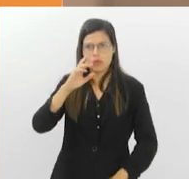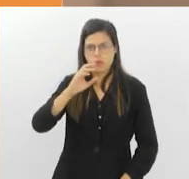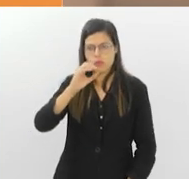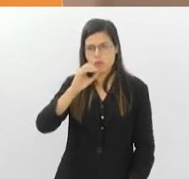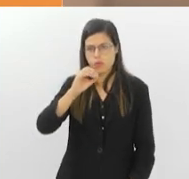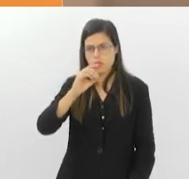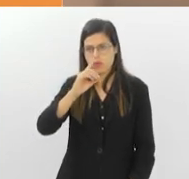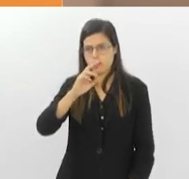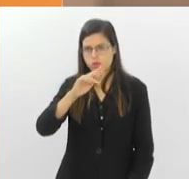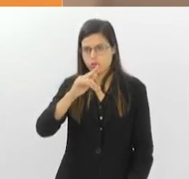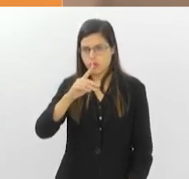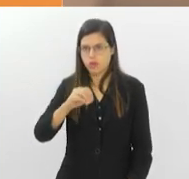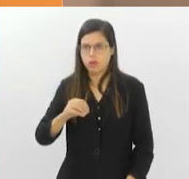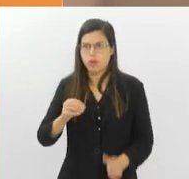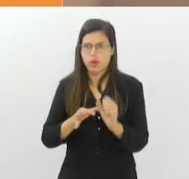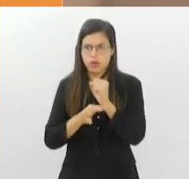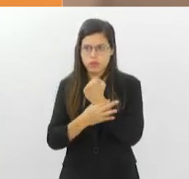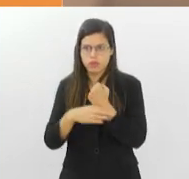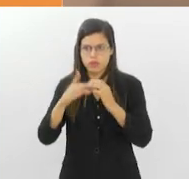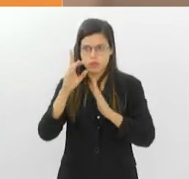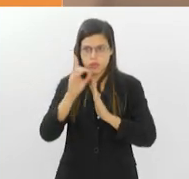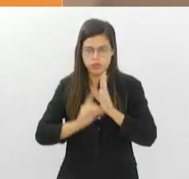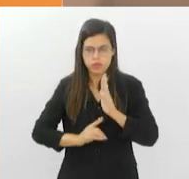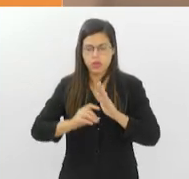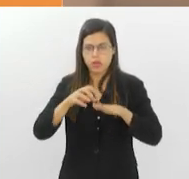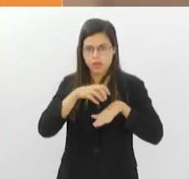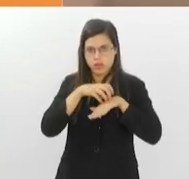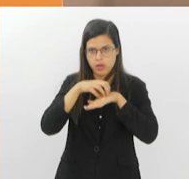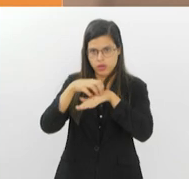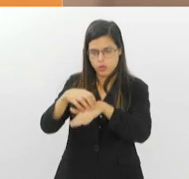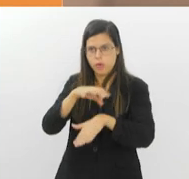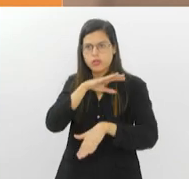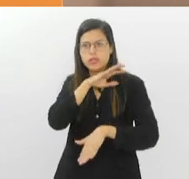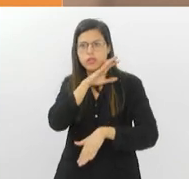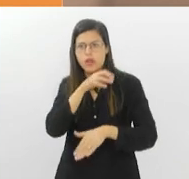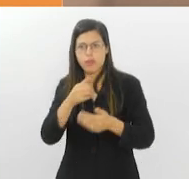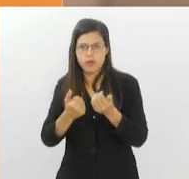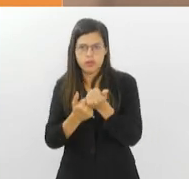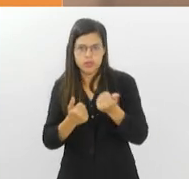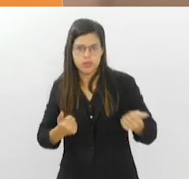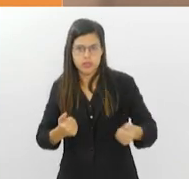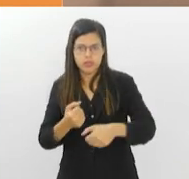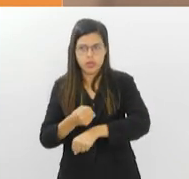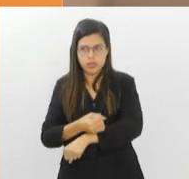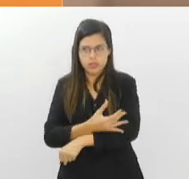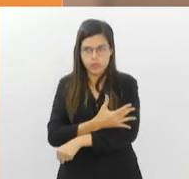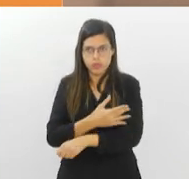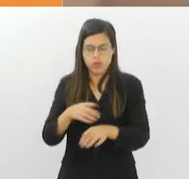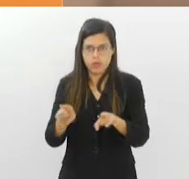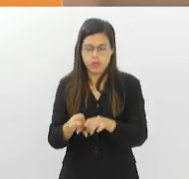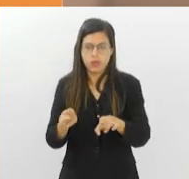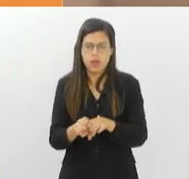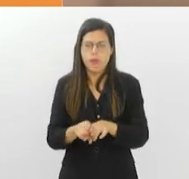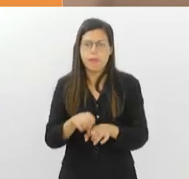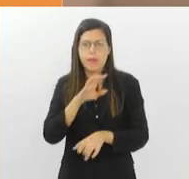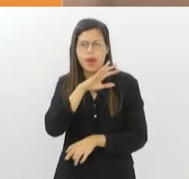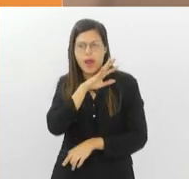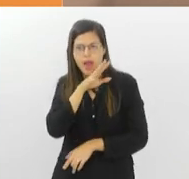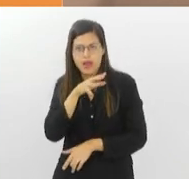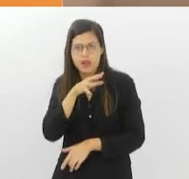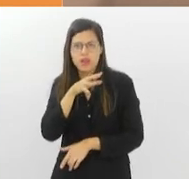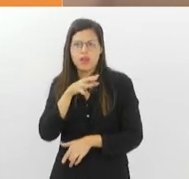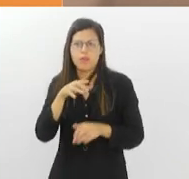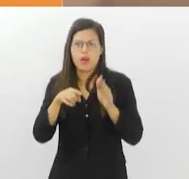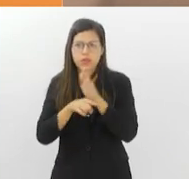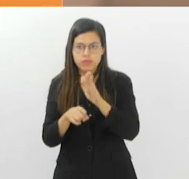Amorim, que assegura o direito de transporte do animal de assistência emocional e animal de serviço nas cabines